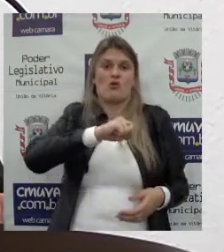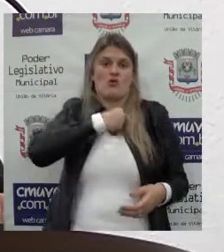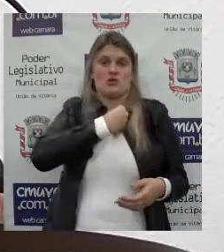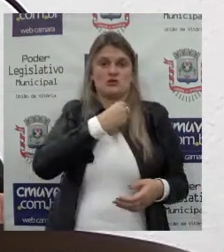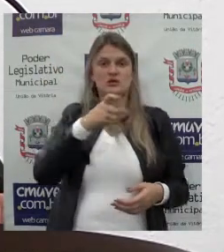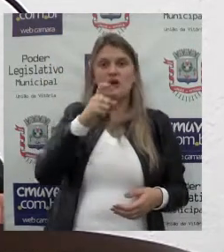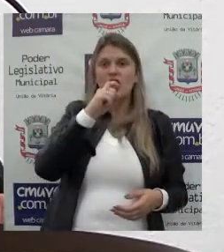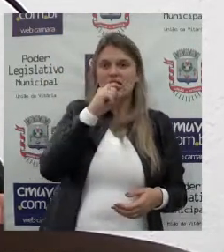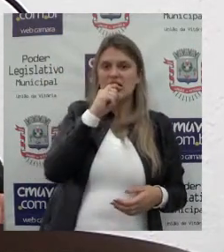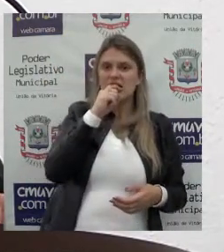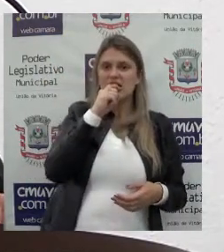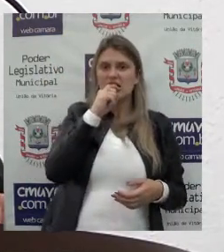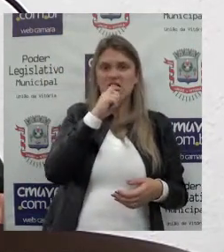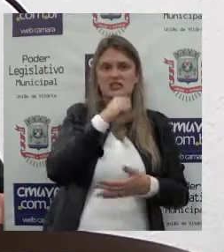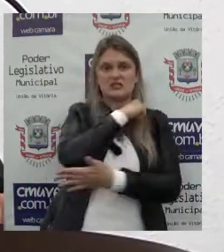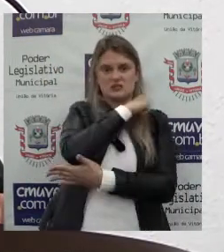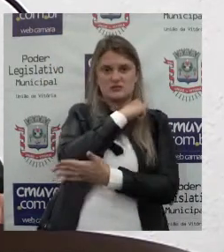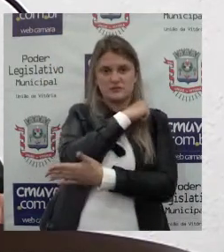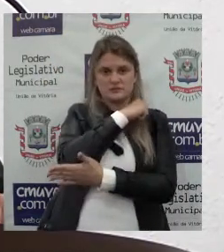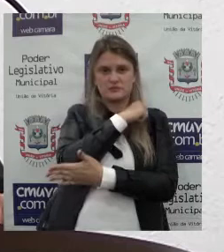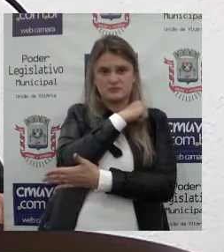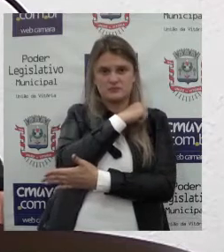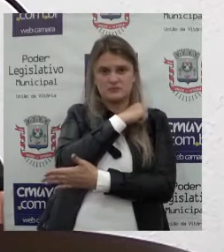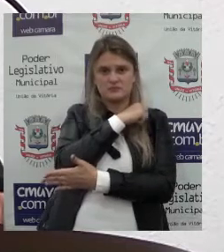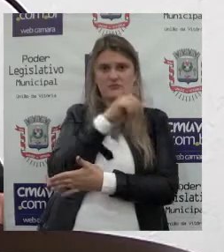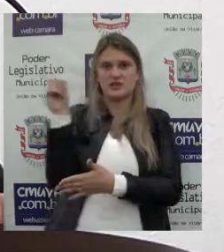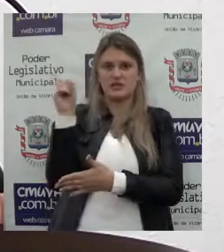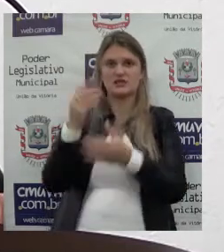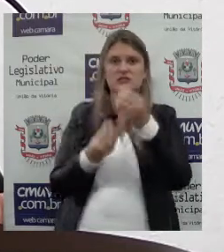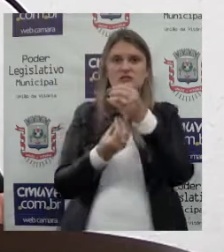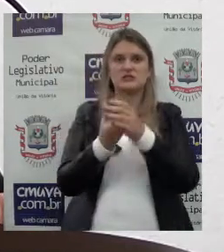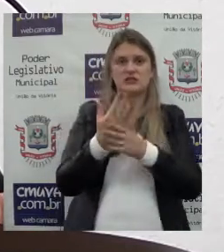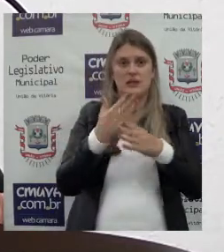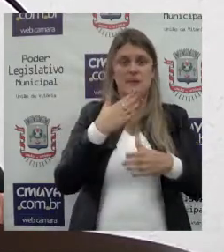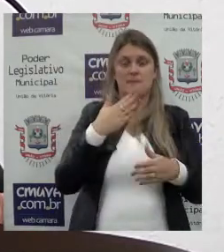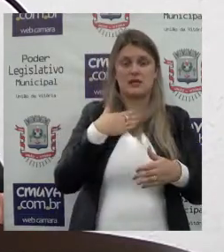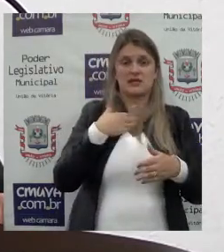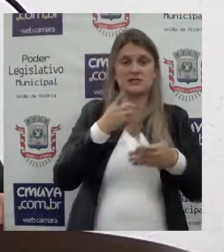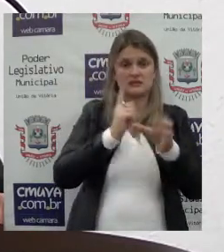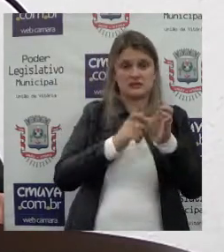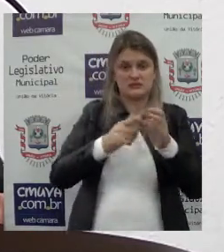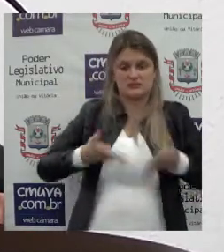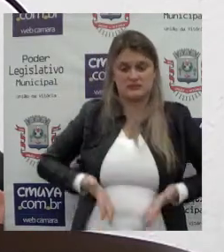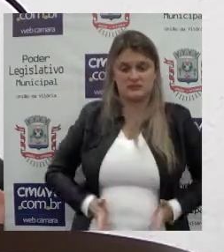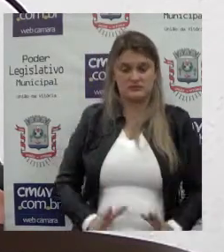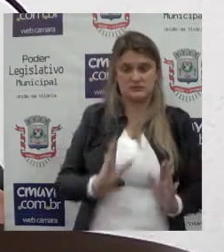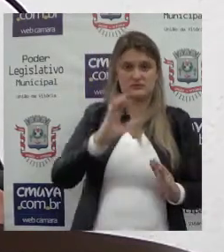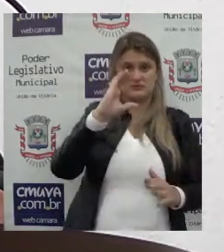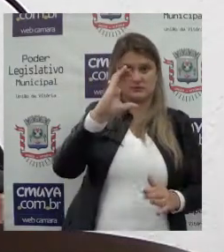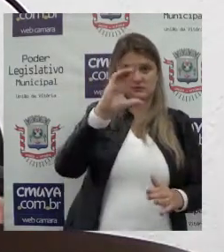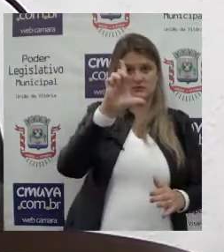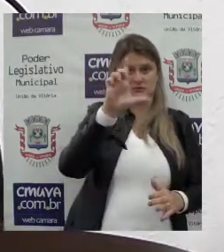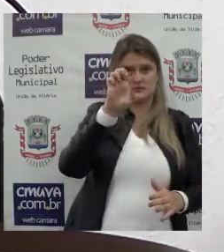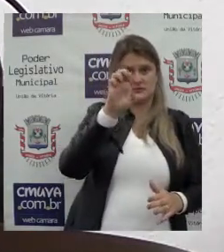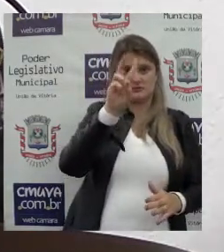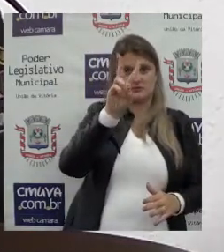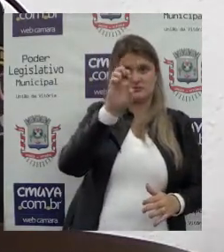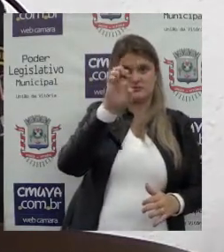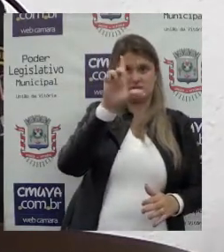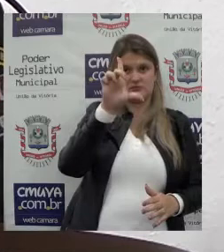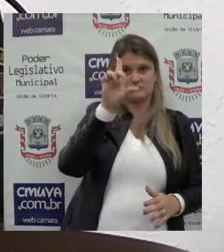por ódio, ou por ciúme. Antigamente, eu sou nascido em Clevelândia, muitos de vocês conhecem, já viram